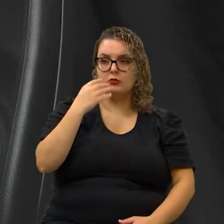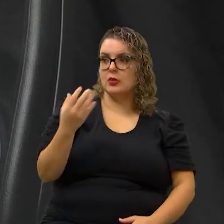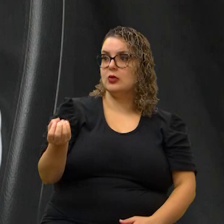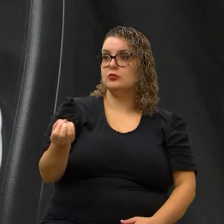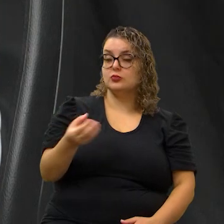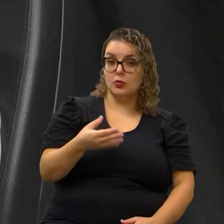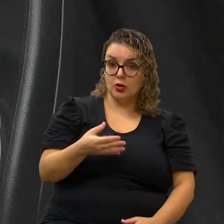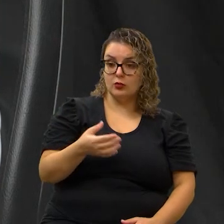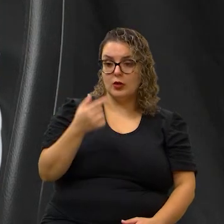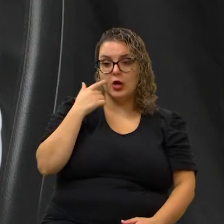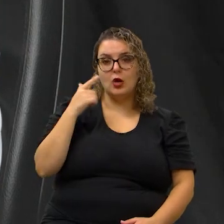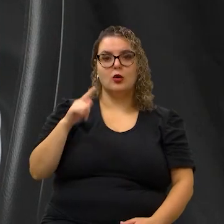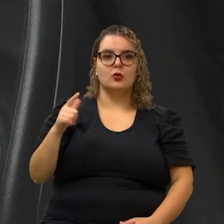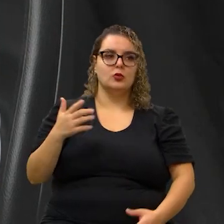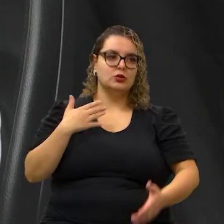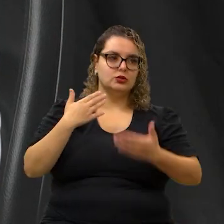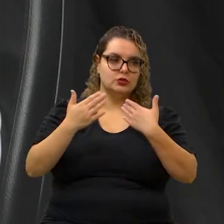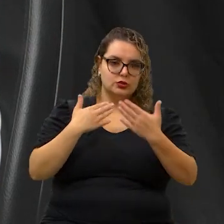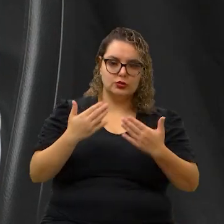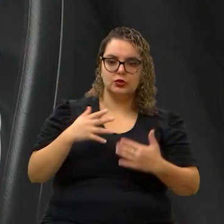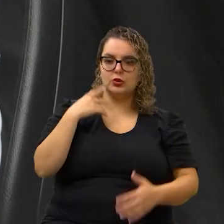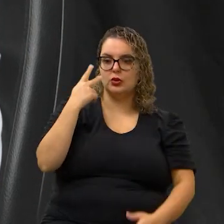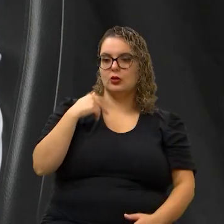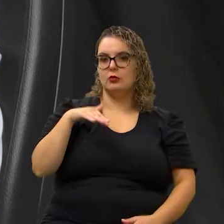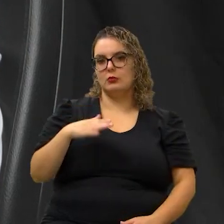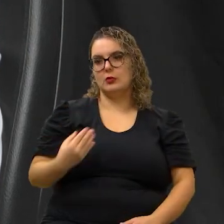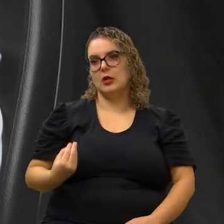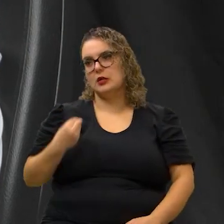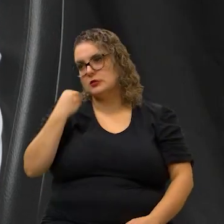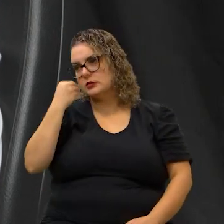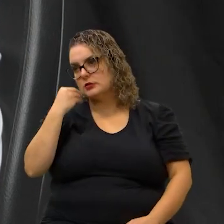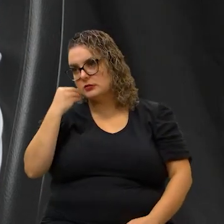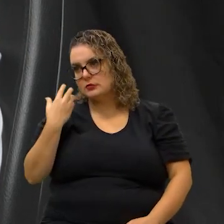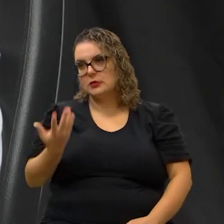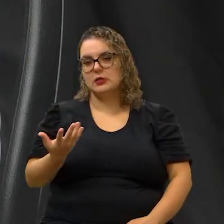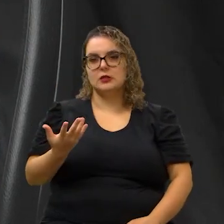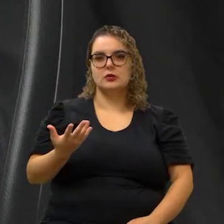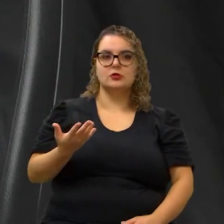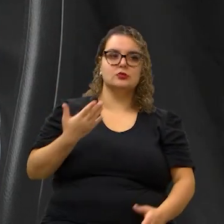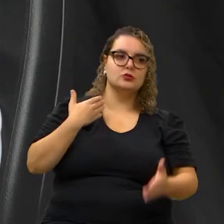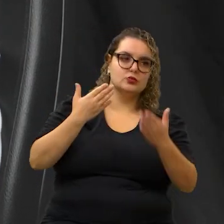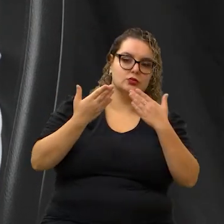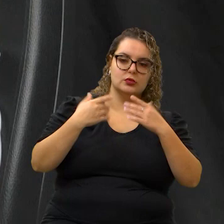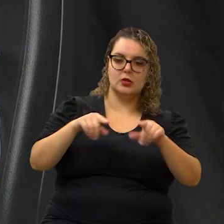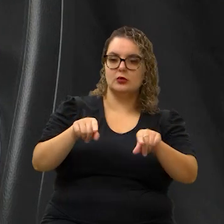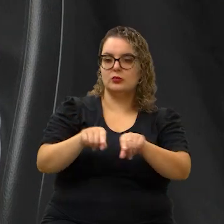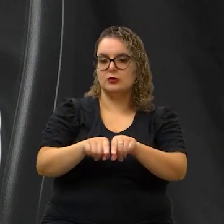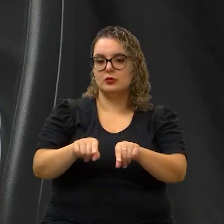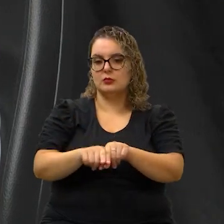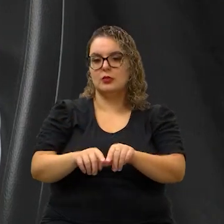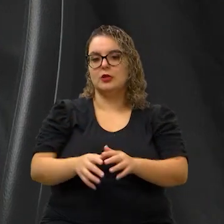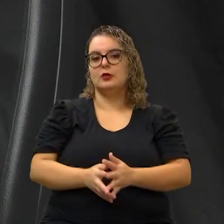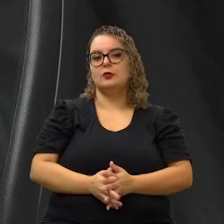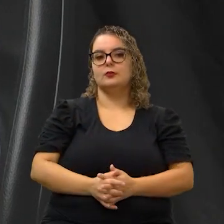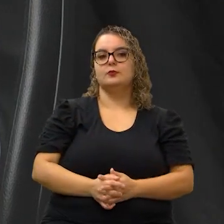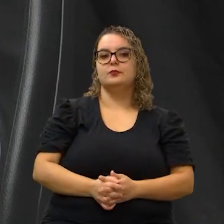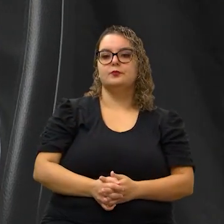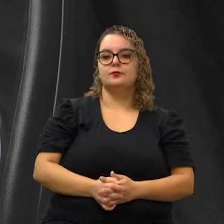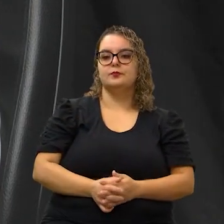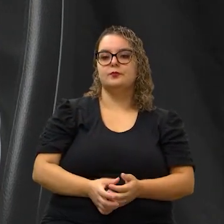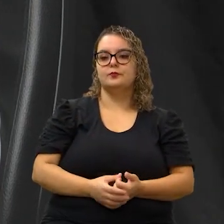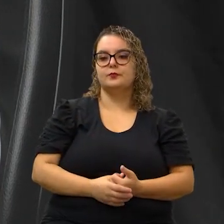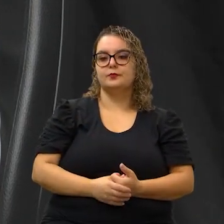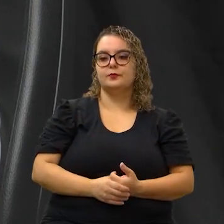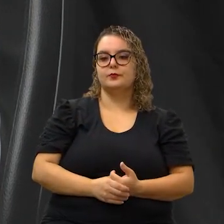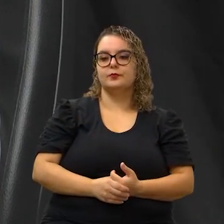experiência nova, claro, em diálogo com os vereadores mais experientes, em diálogo também com